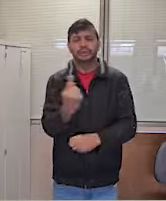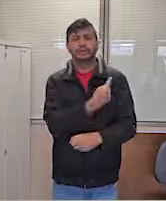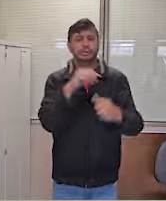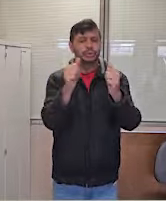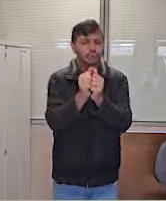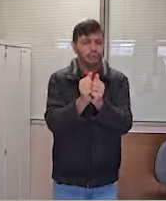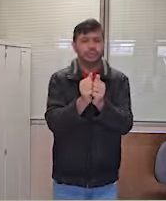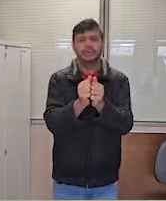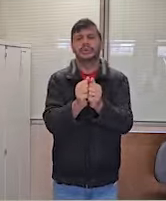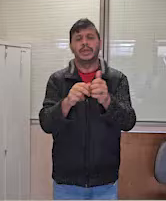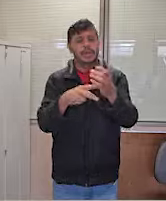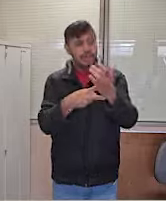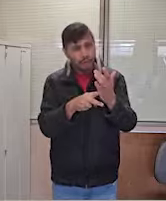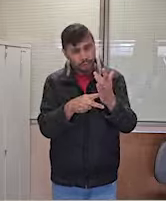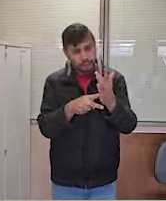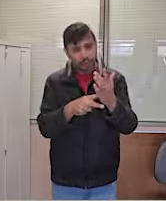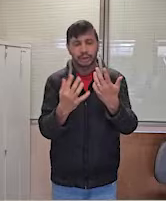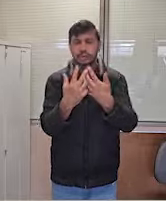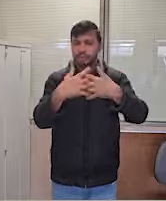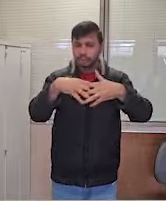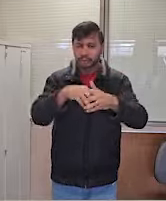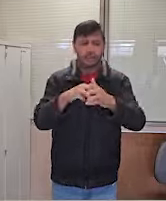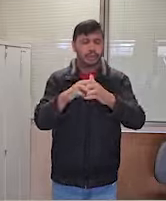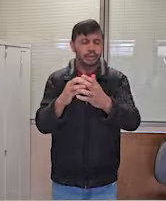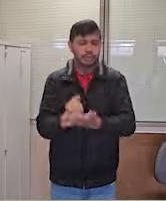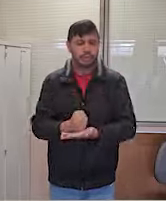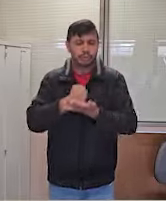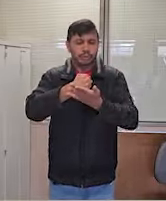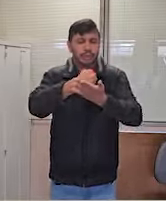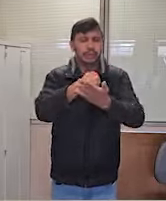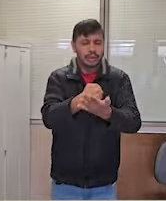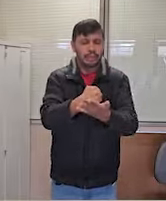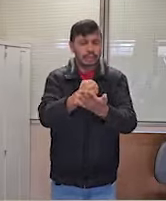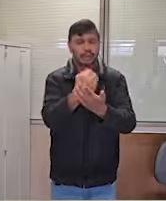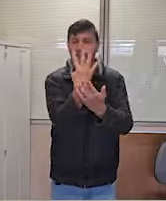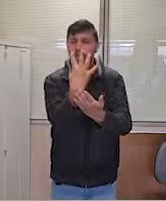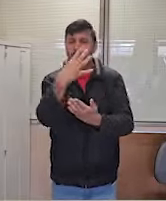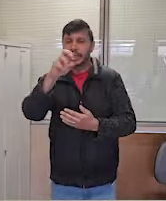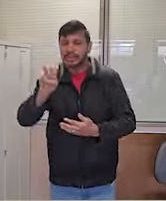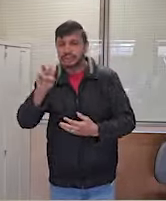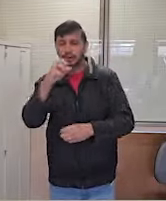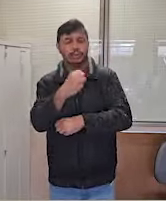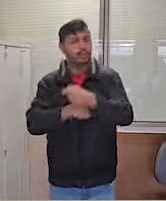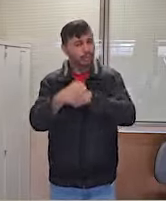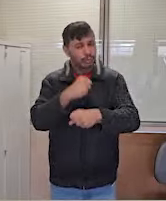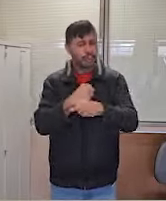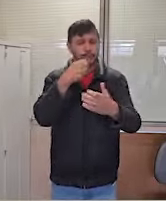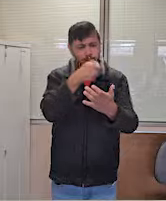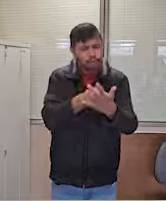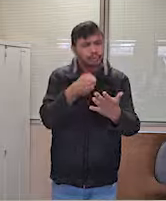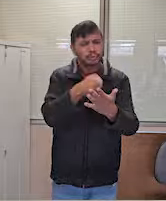está aqui com a gente, quem merece é o sindicato por ter levado, né, esses 45